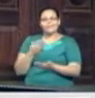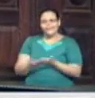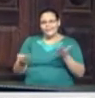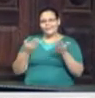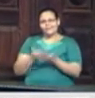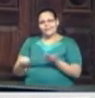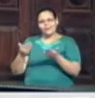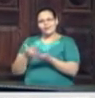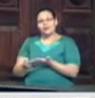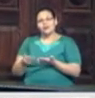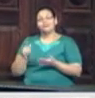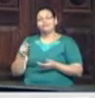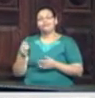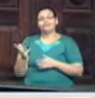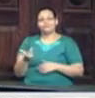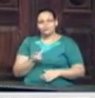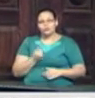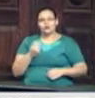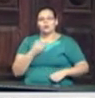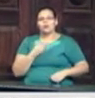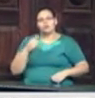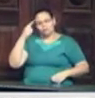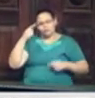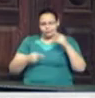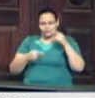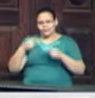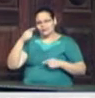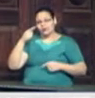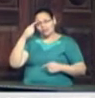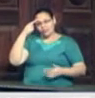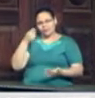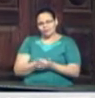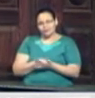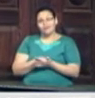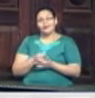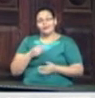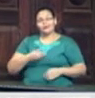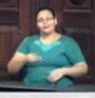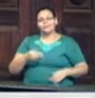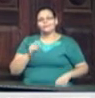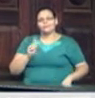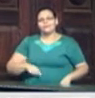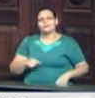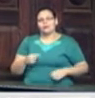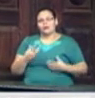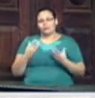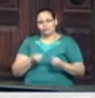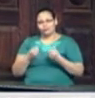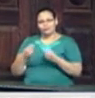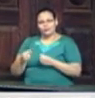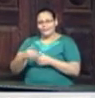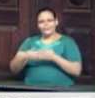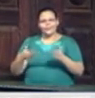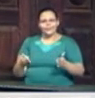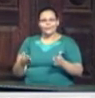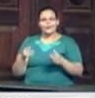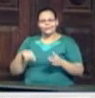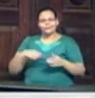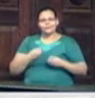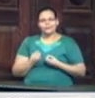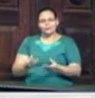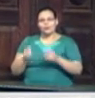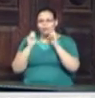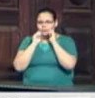cada dia a capacidade de governar e de tomar decisões. Um espelho disso é o que se passa na aprovação desse pacote da Assembleia